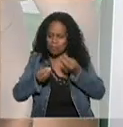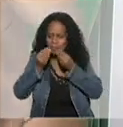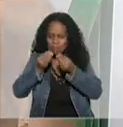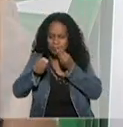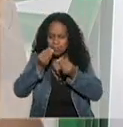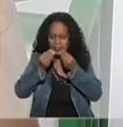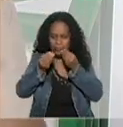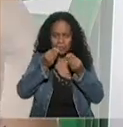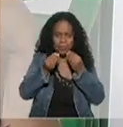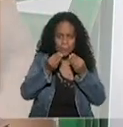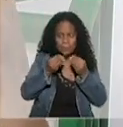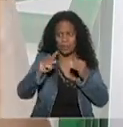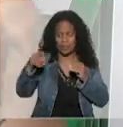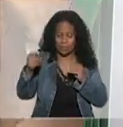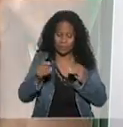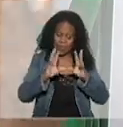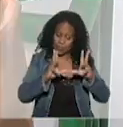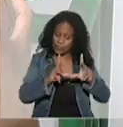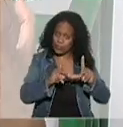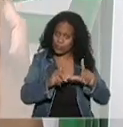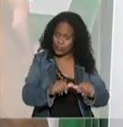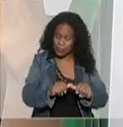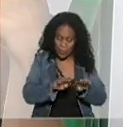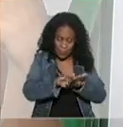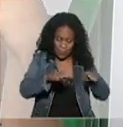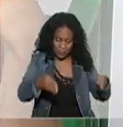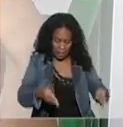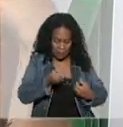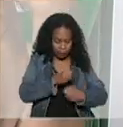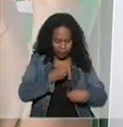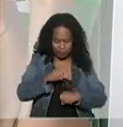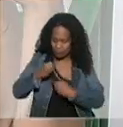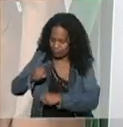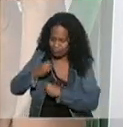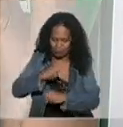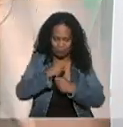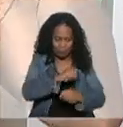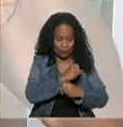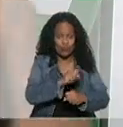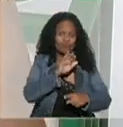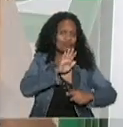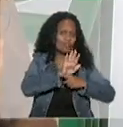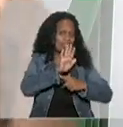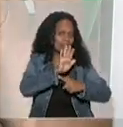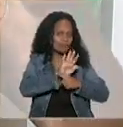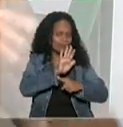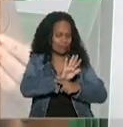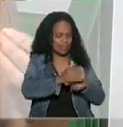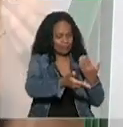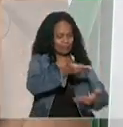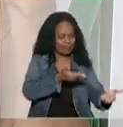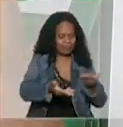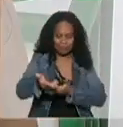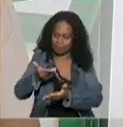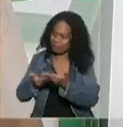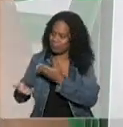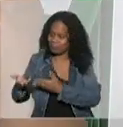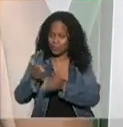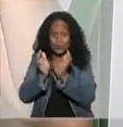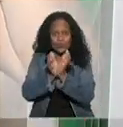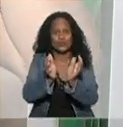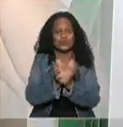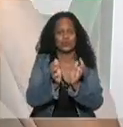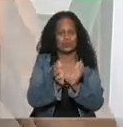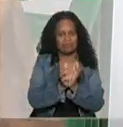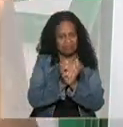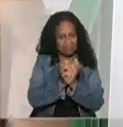assim, eu acho que fica essa coisa da coletividade e mais, assim, do importante... De como você é importante para a sociedade, como cada um tem um papel